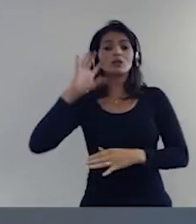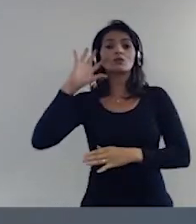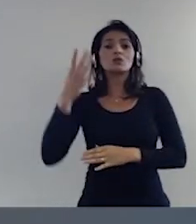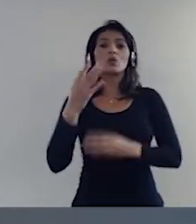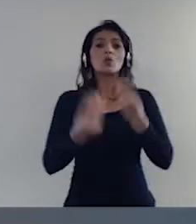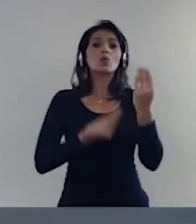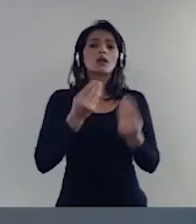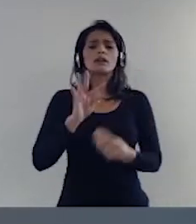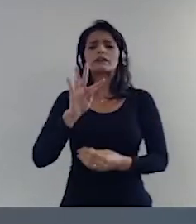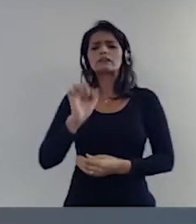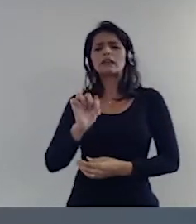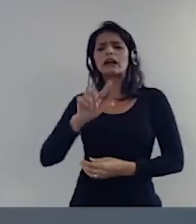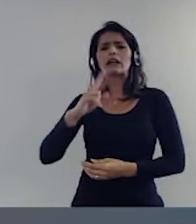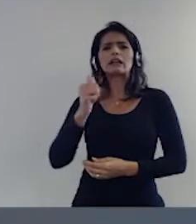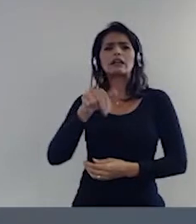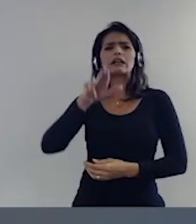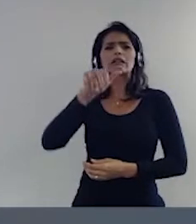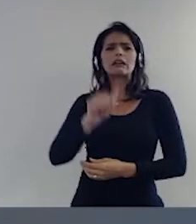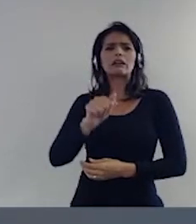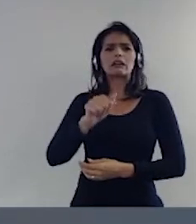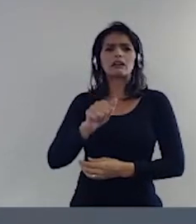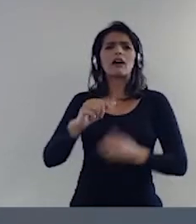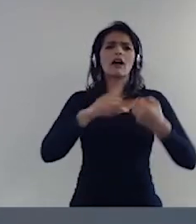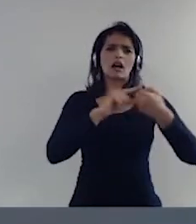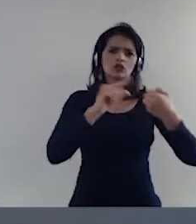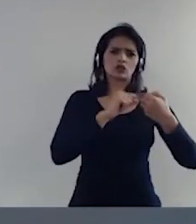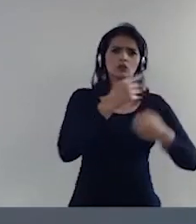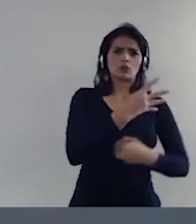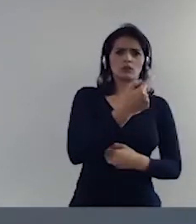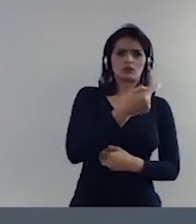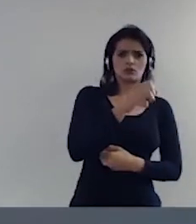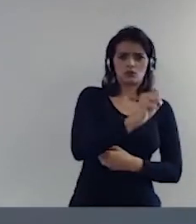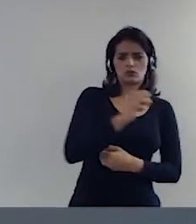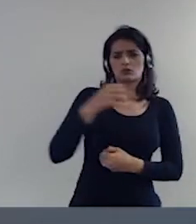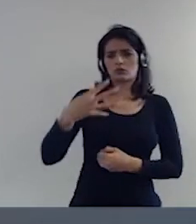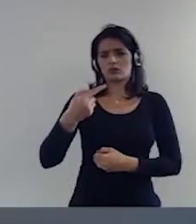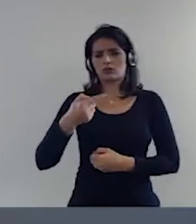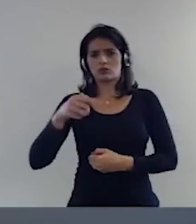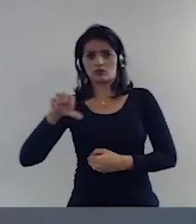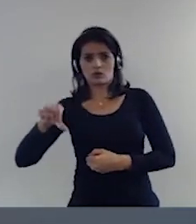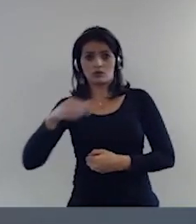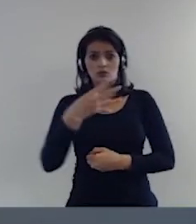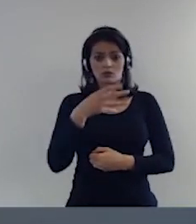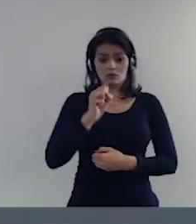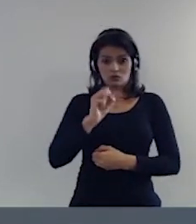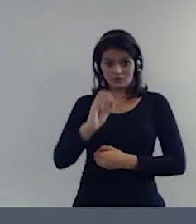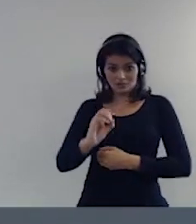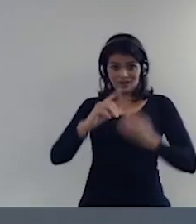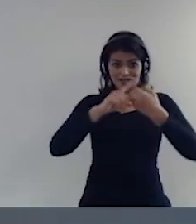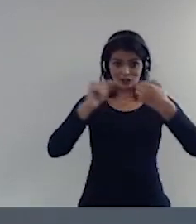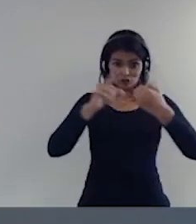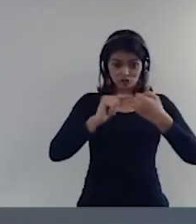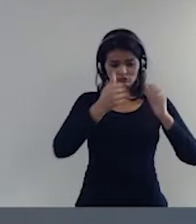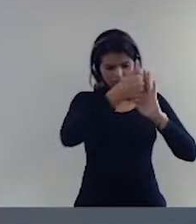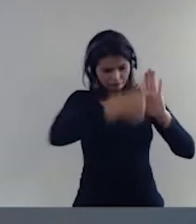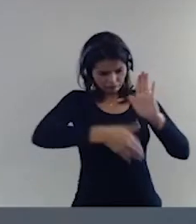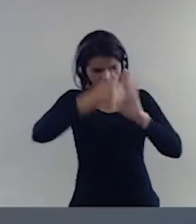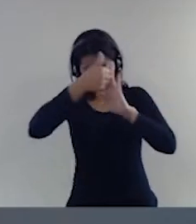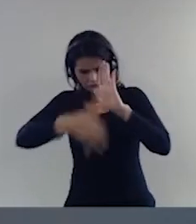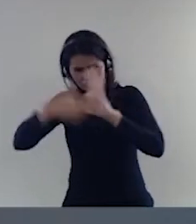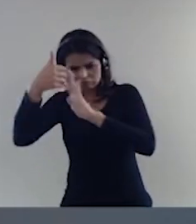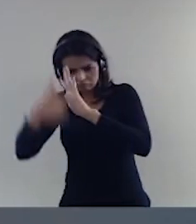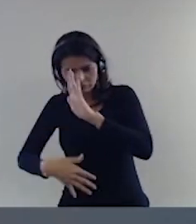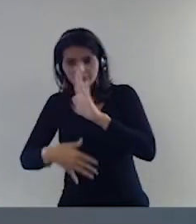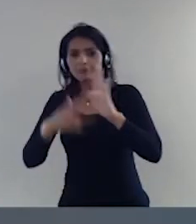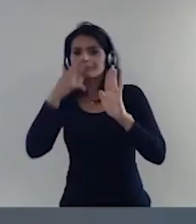chamar de italiana, né? De fato, os artigos 478, 479 e 480, eles se inspiraram, para não